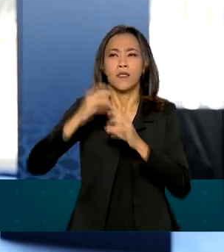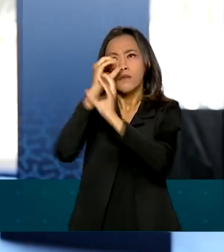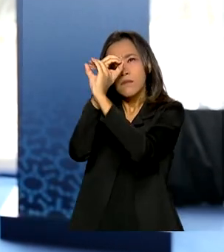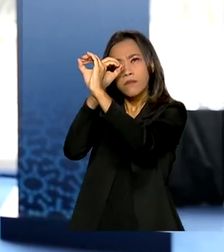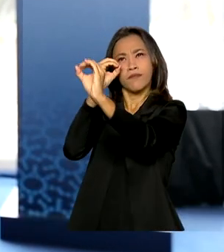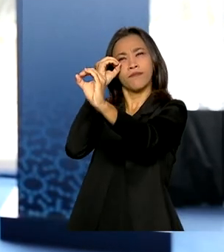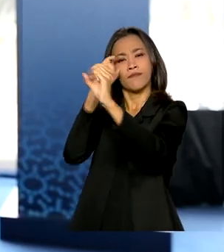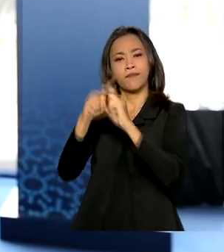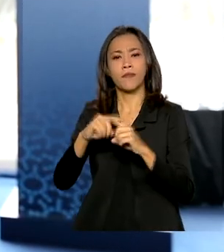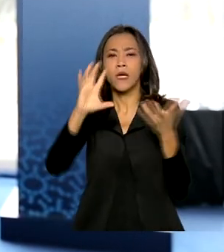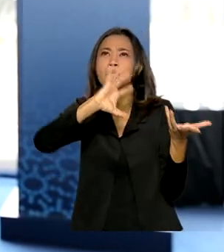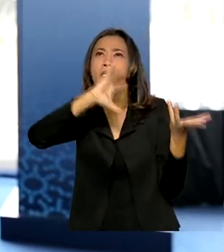dados de mudança climática.